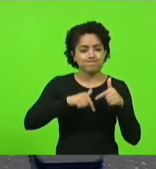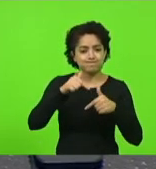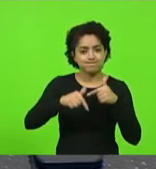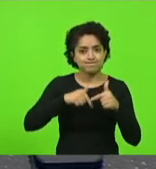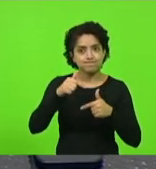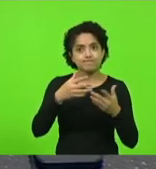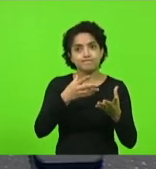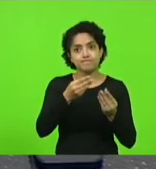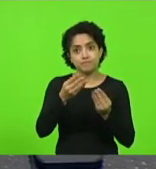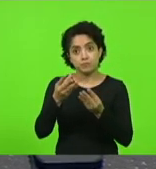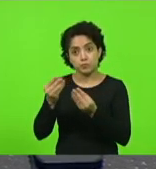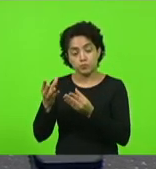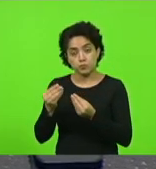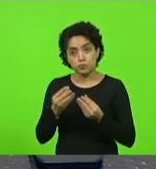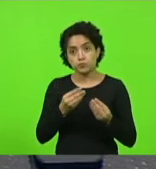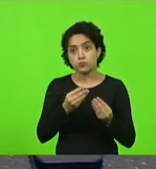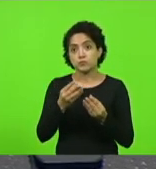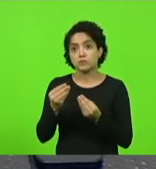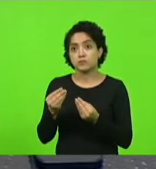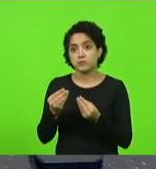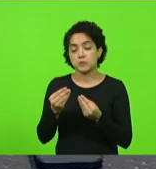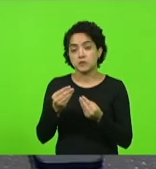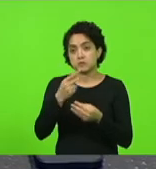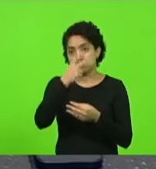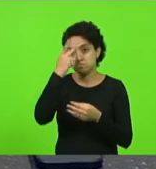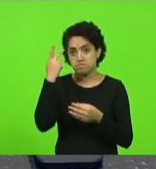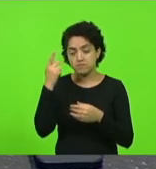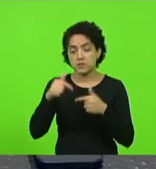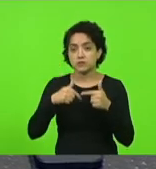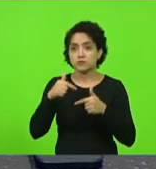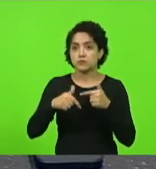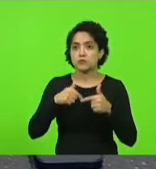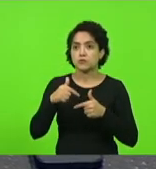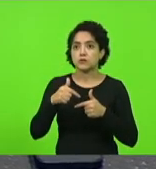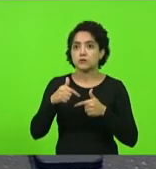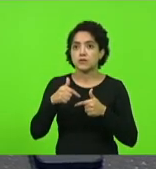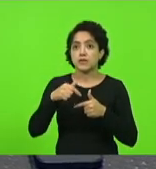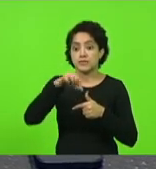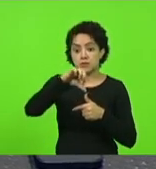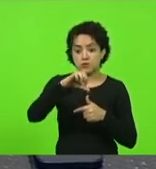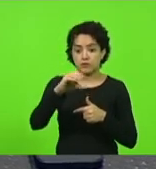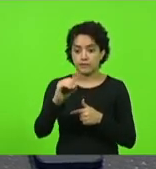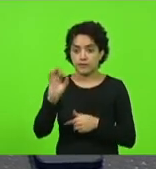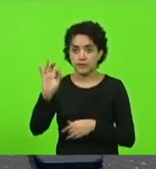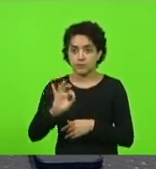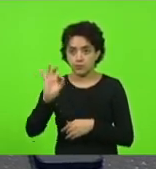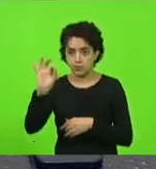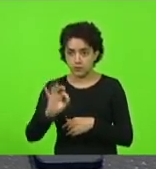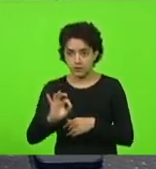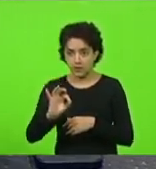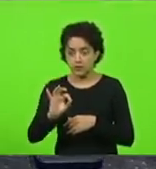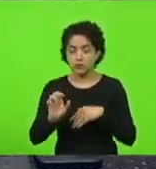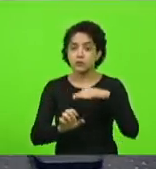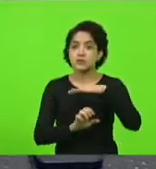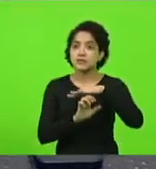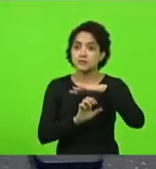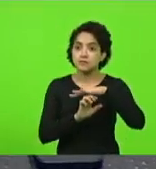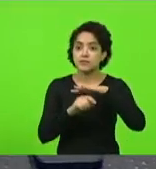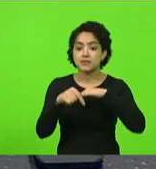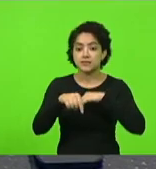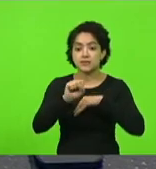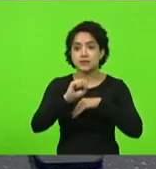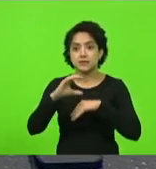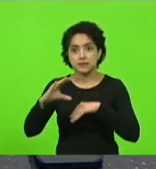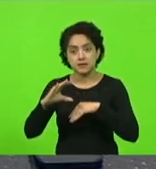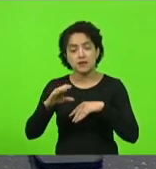de trabalhadores. Temos também 90% das nossas empresas em Santa Catarina é de